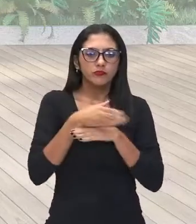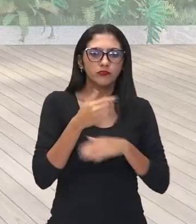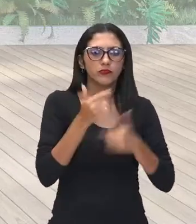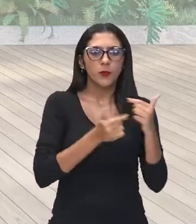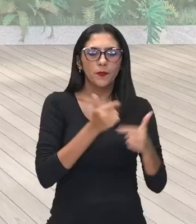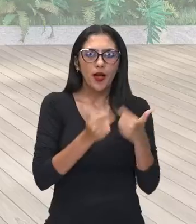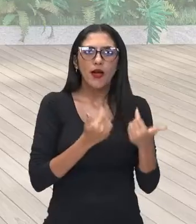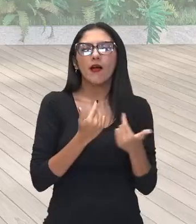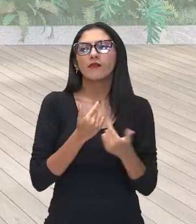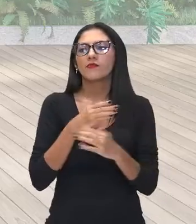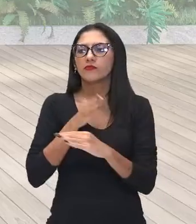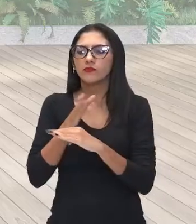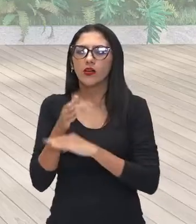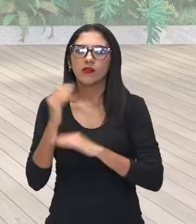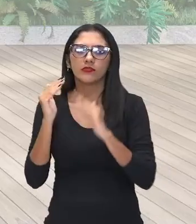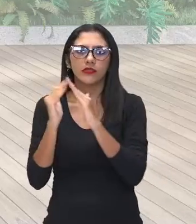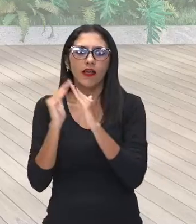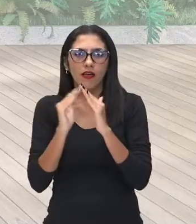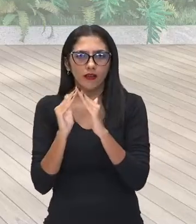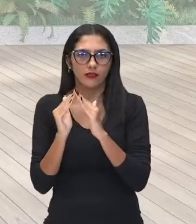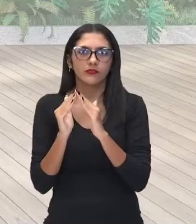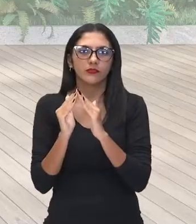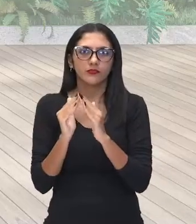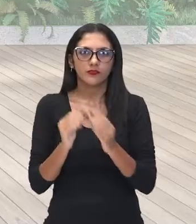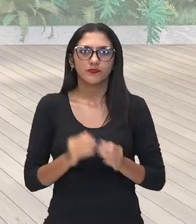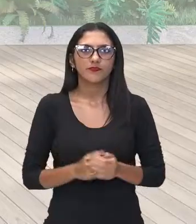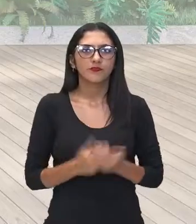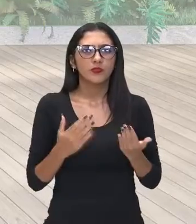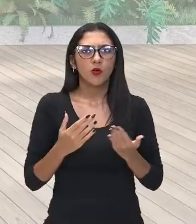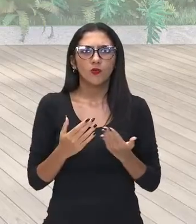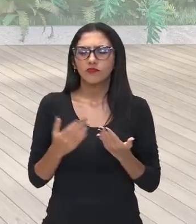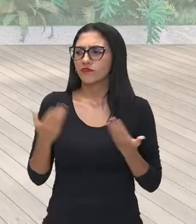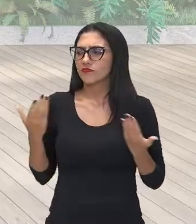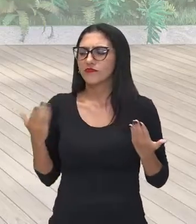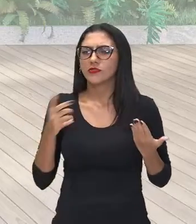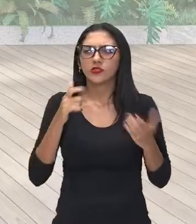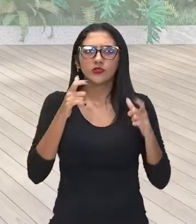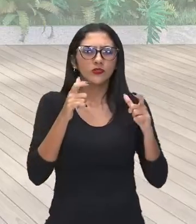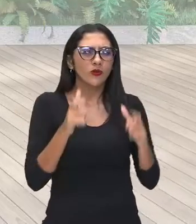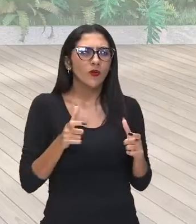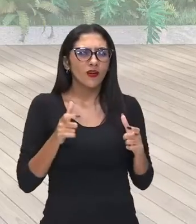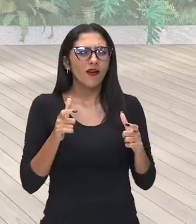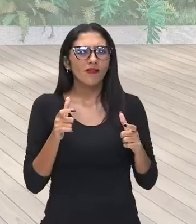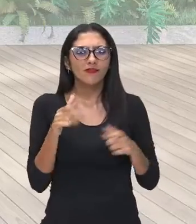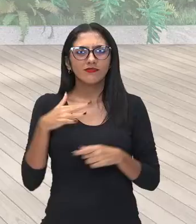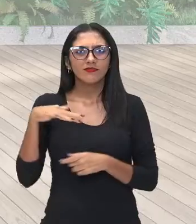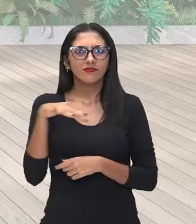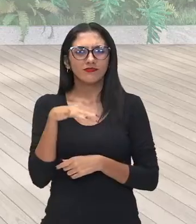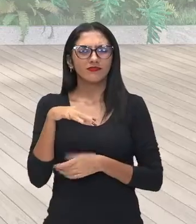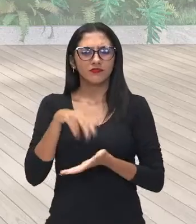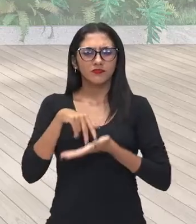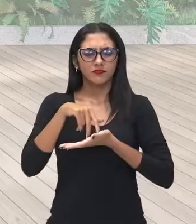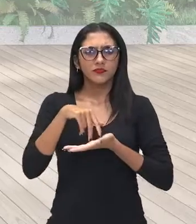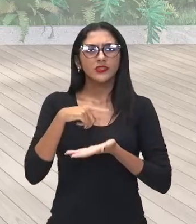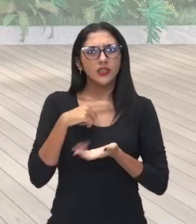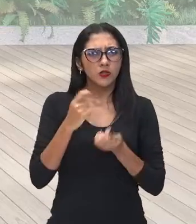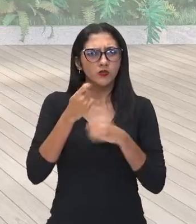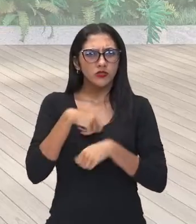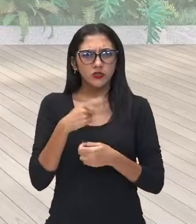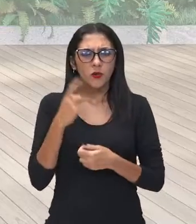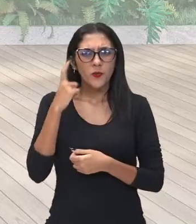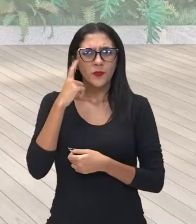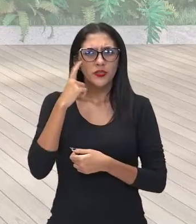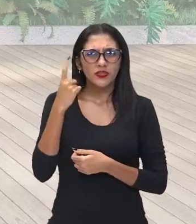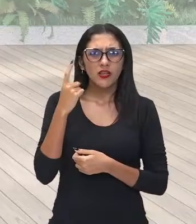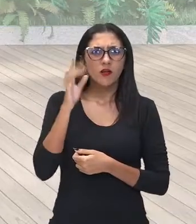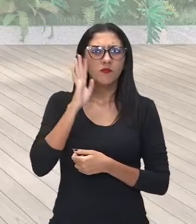nossa casa. Neste ambiente que eu estou, nós podemos fazer inferências sobre algumas